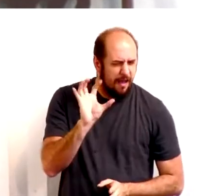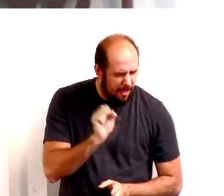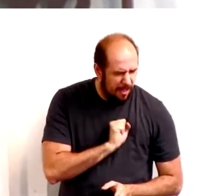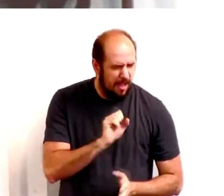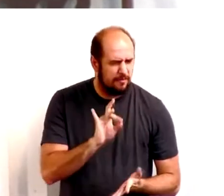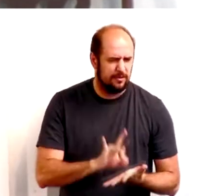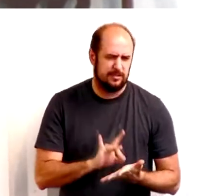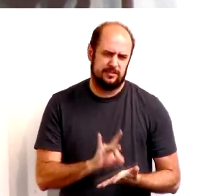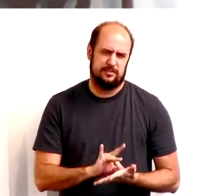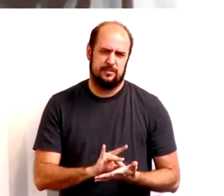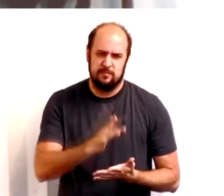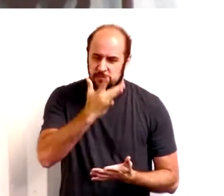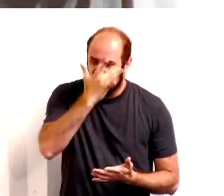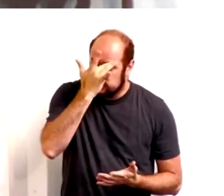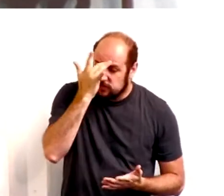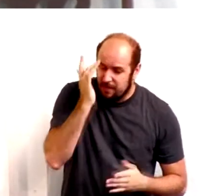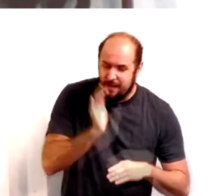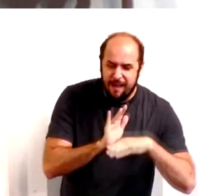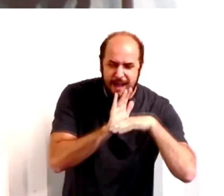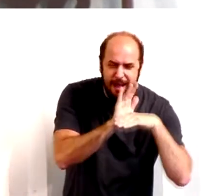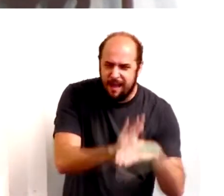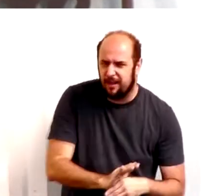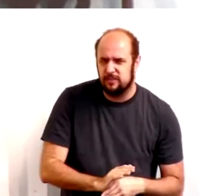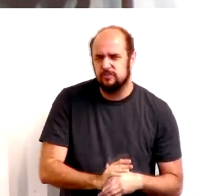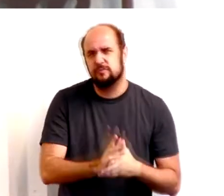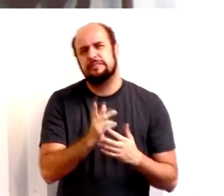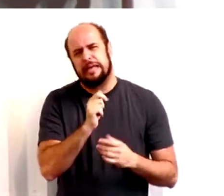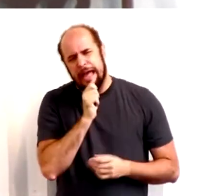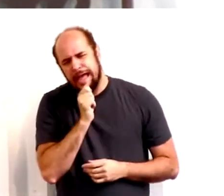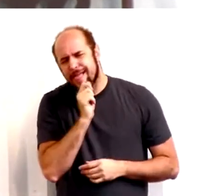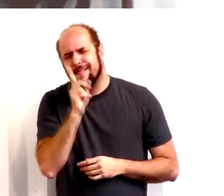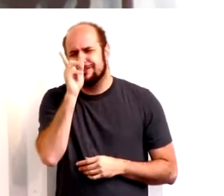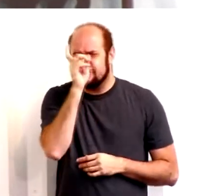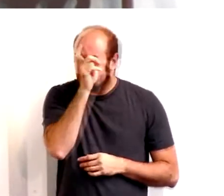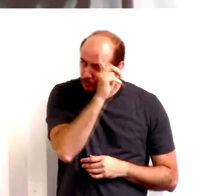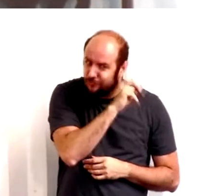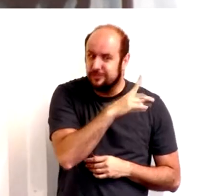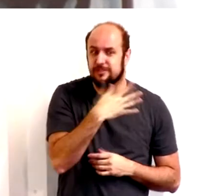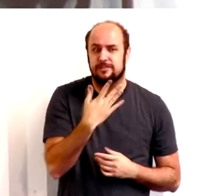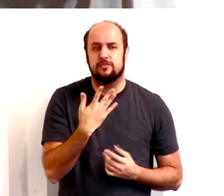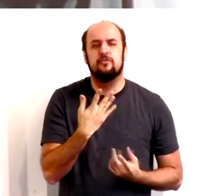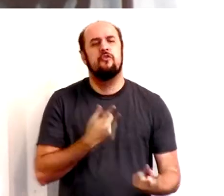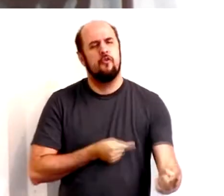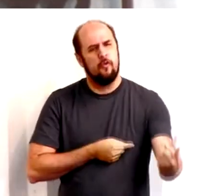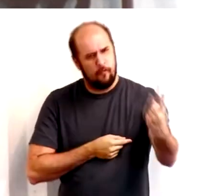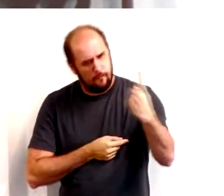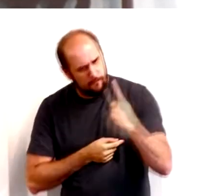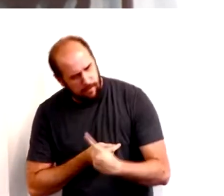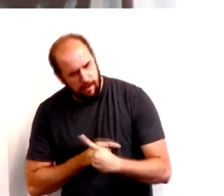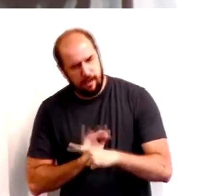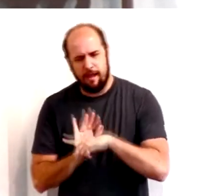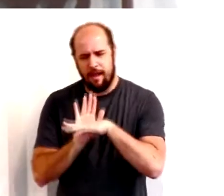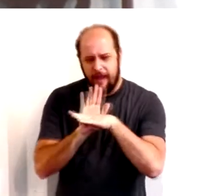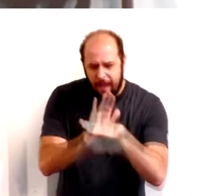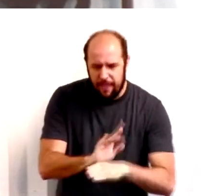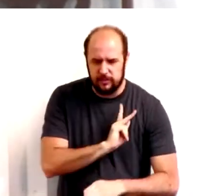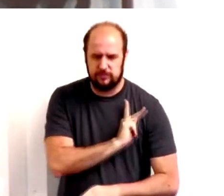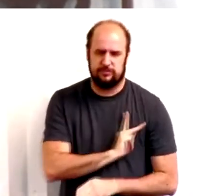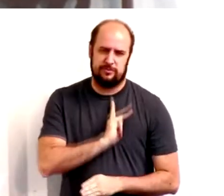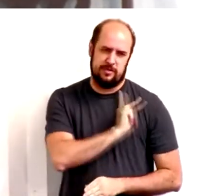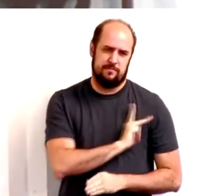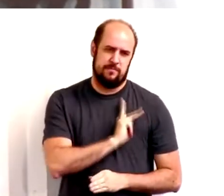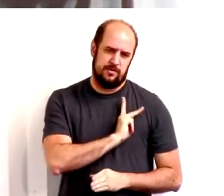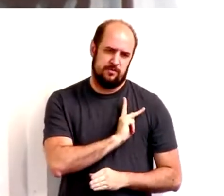amado, alguém que, apesar das dificuldades, pôde ser essa